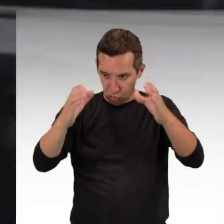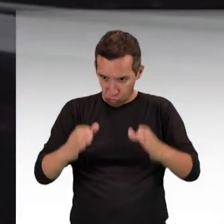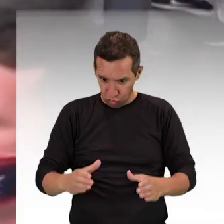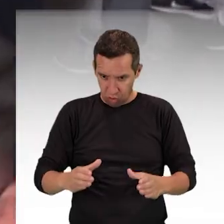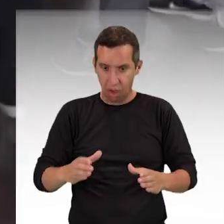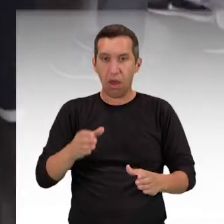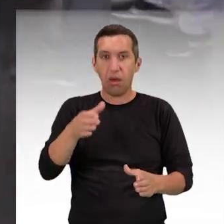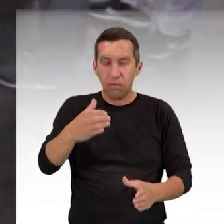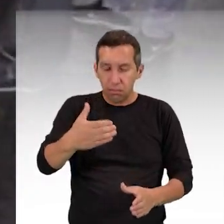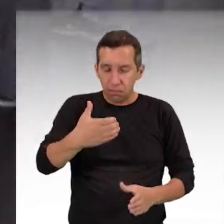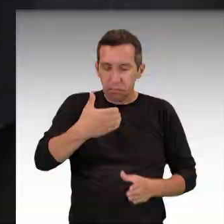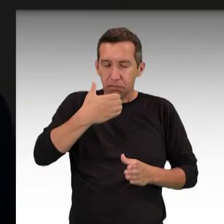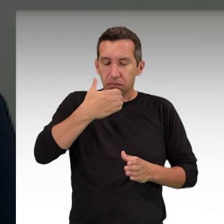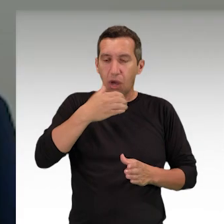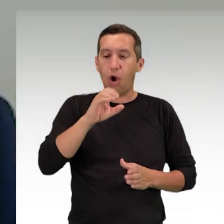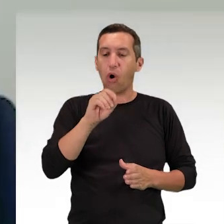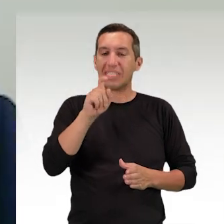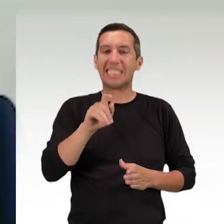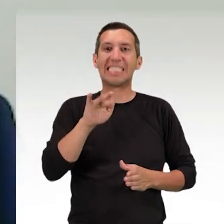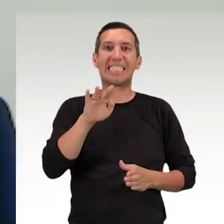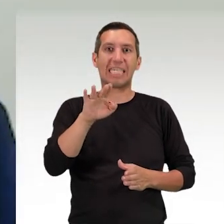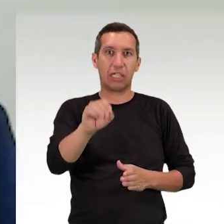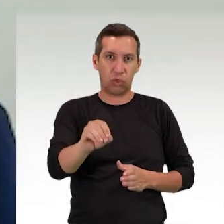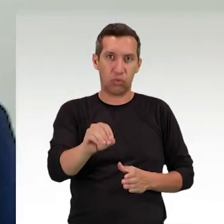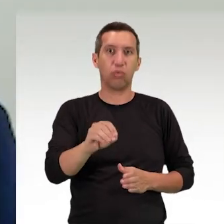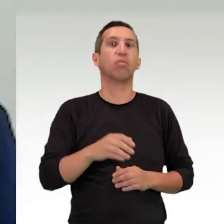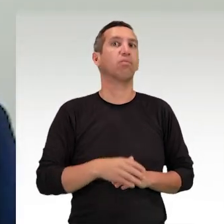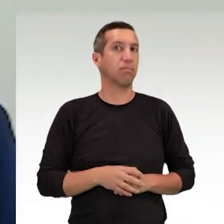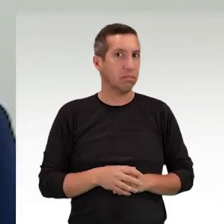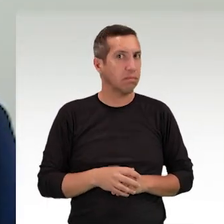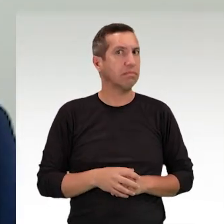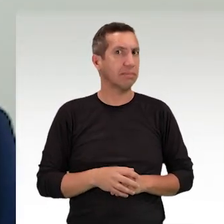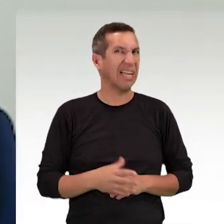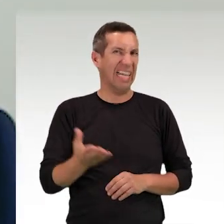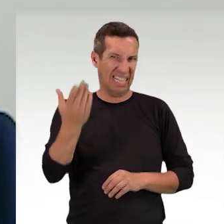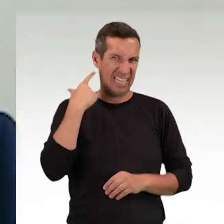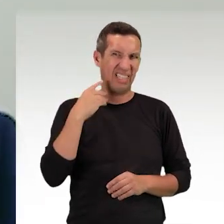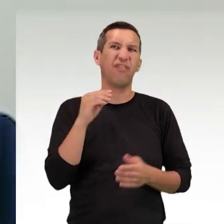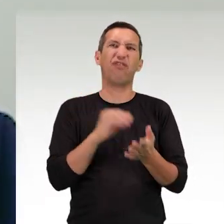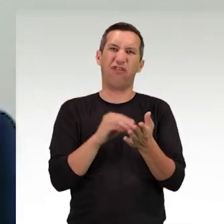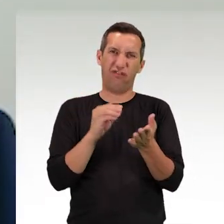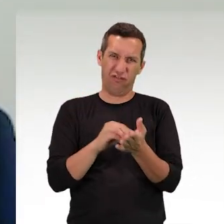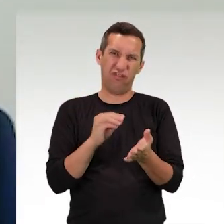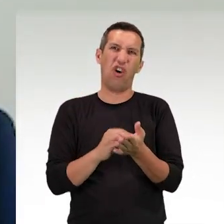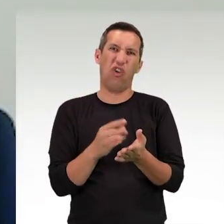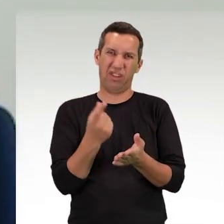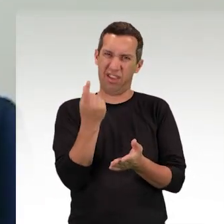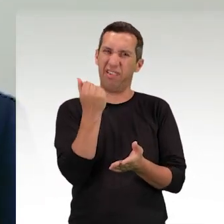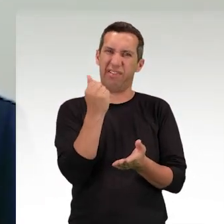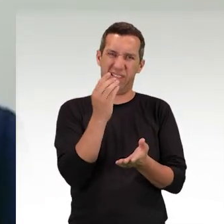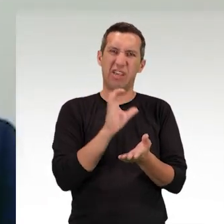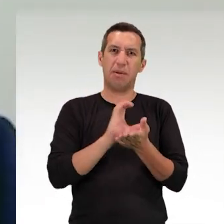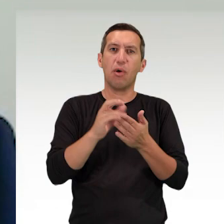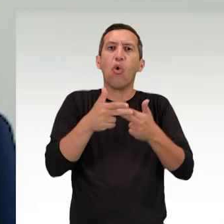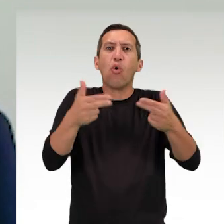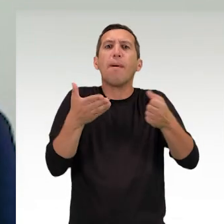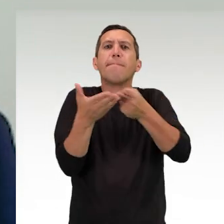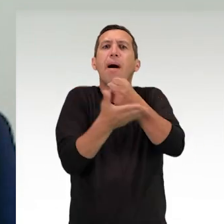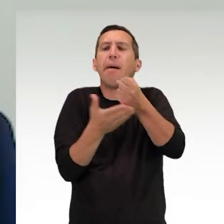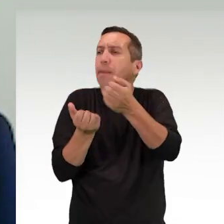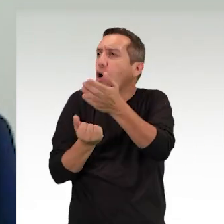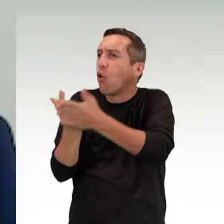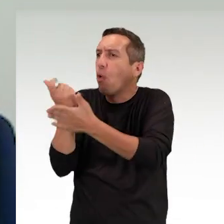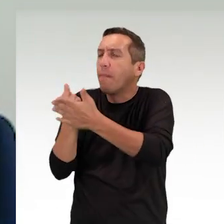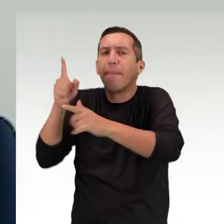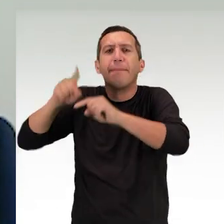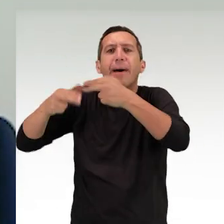de oxigênio. Naquele momento, havia uma carência de recursos muito grande para finalidades básicas, para